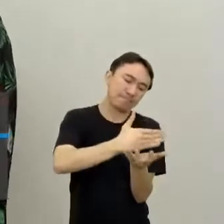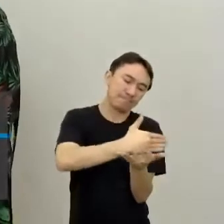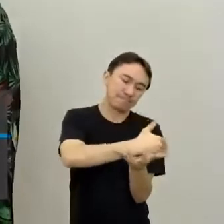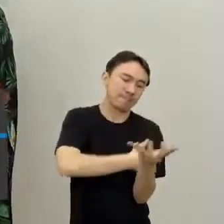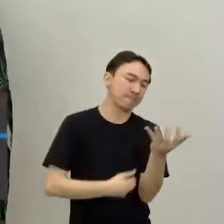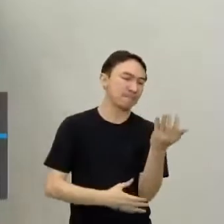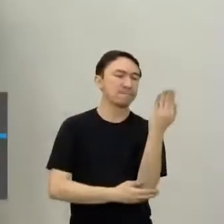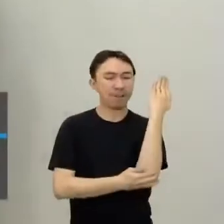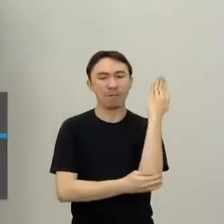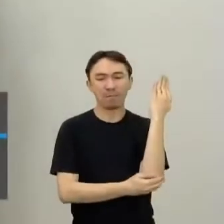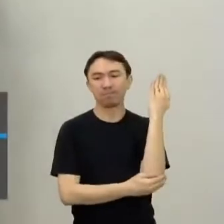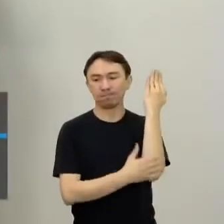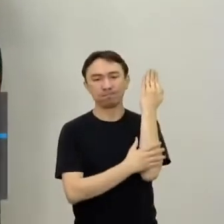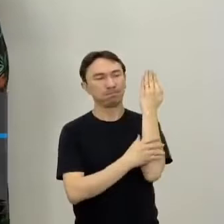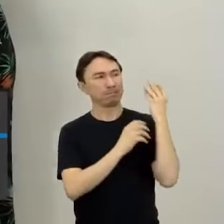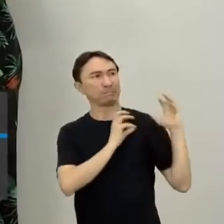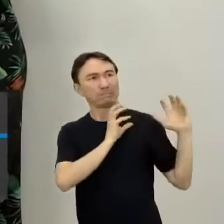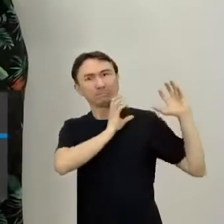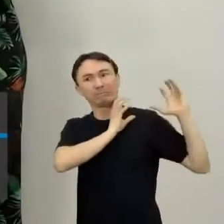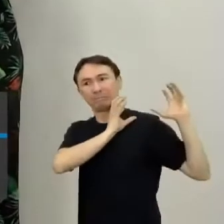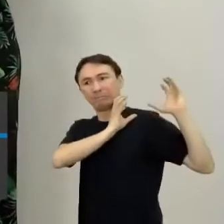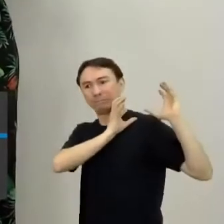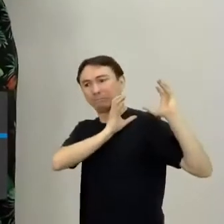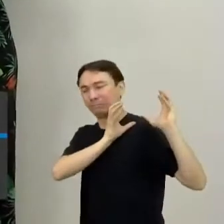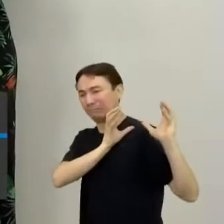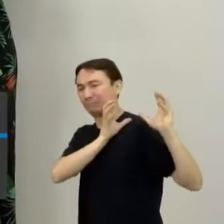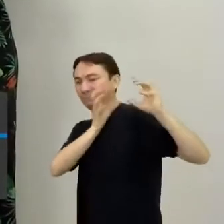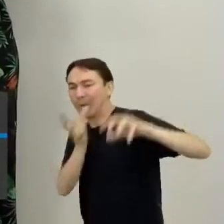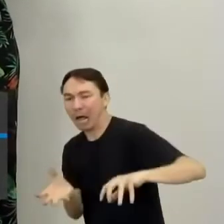alguém responde aqui para mim, se vocês têm alguma ideia.